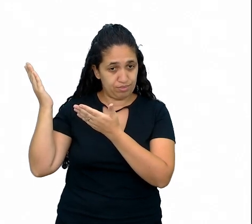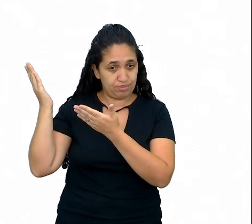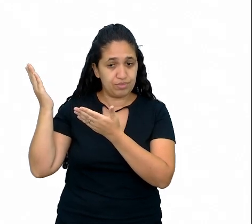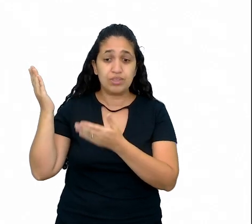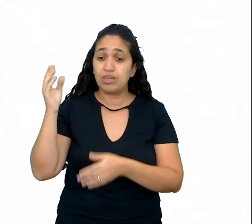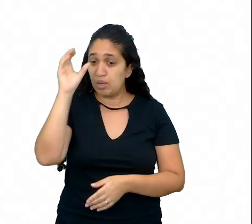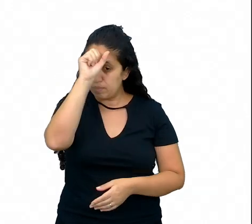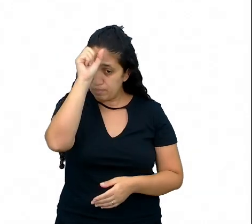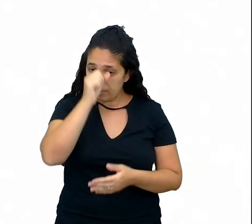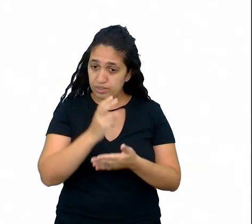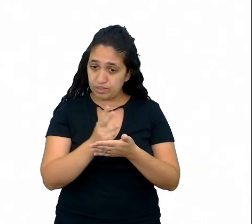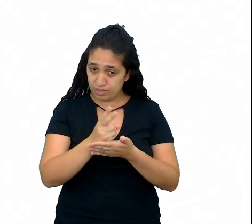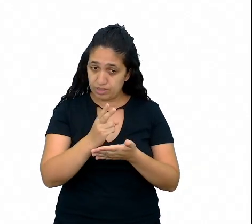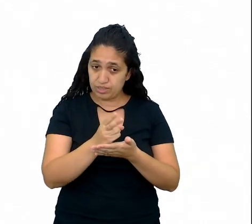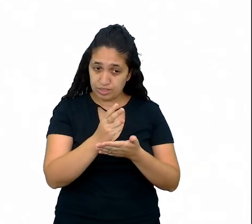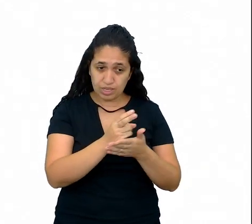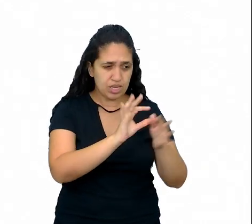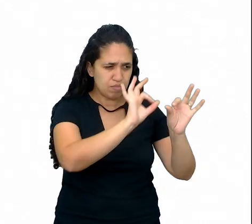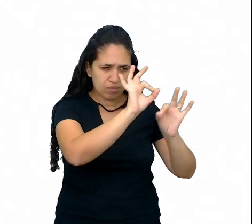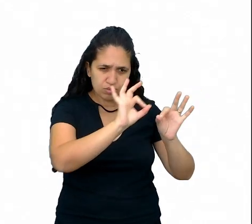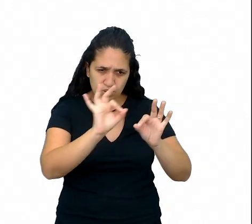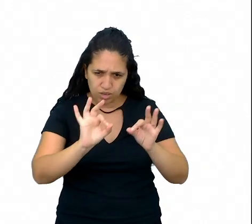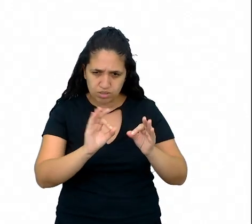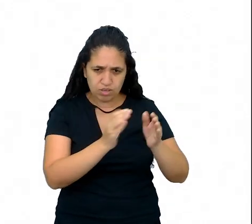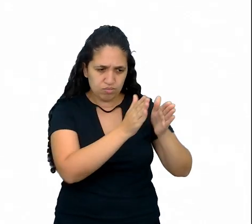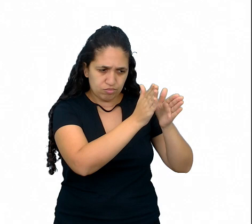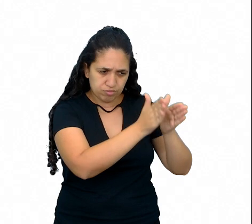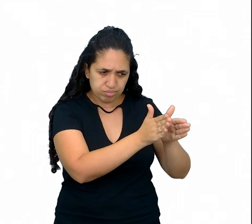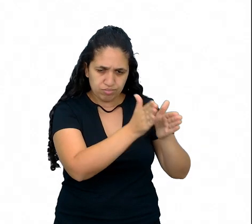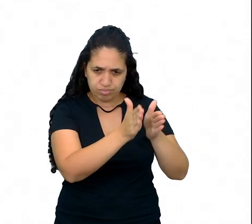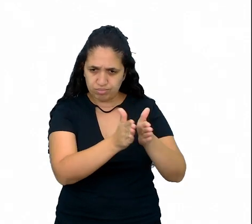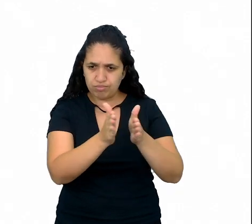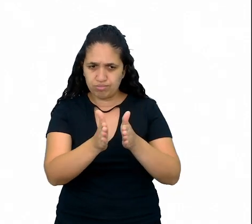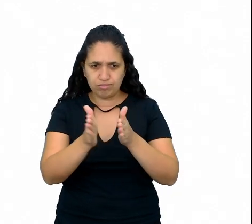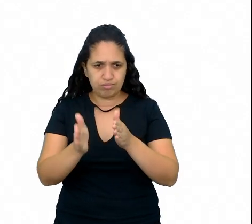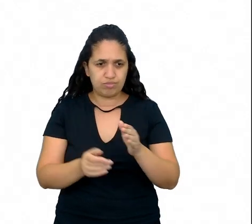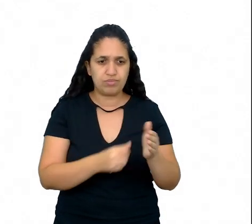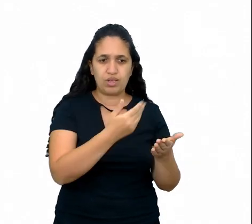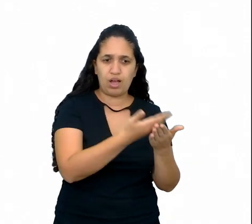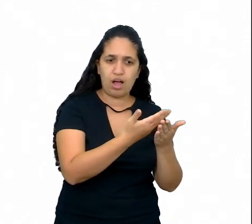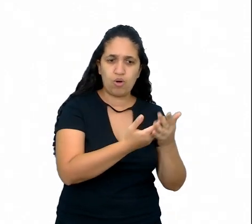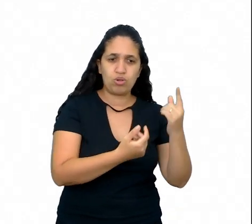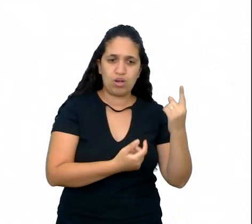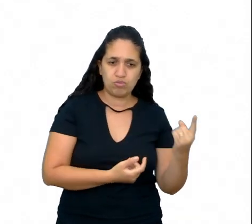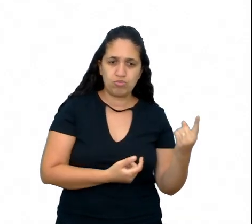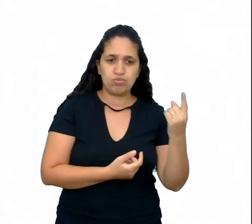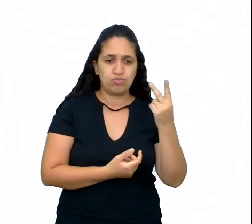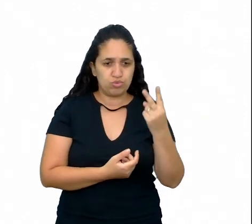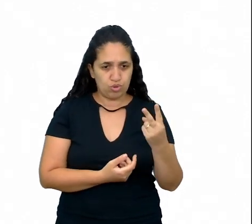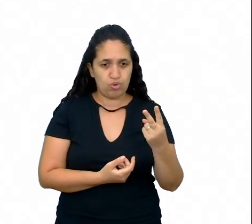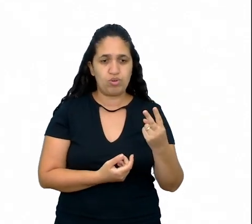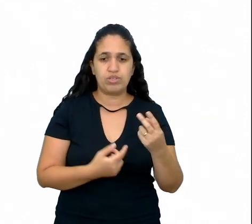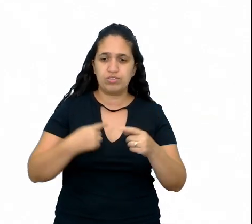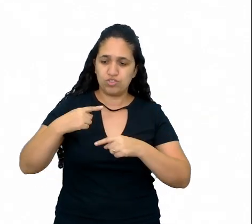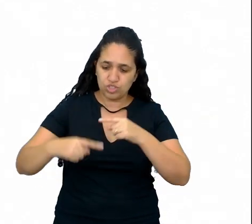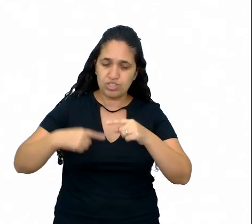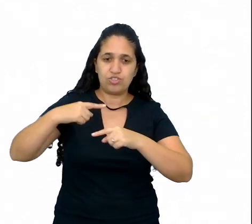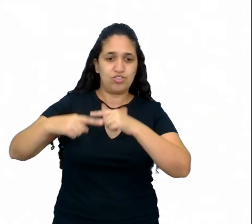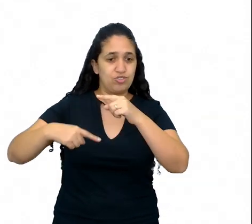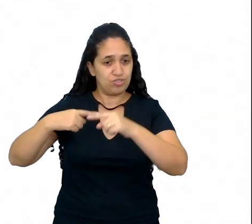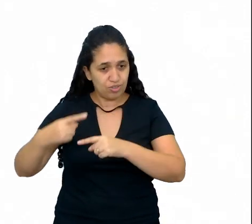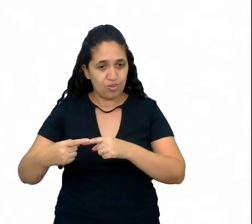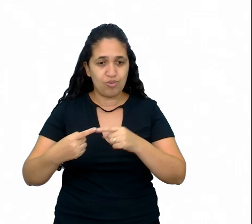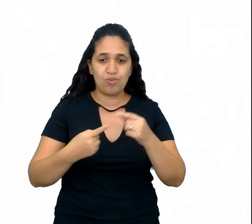essa seguinte organização conforme os temas. Então, nós temos ali aulas 1 e 2, gira, girou, aulas 3 e